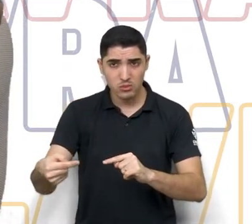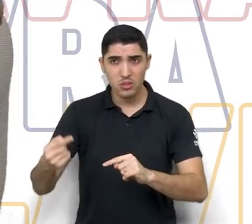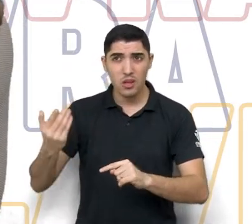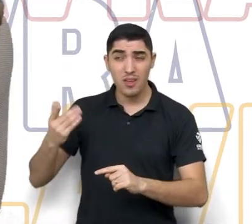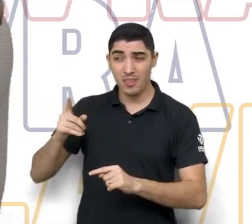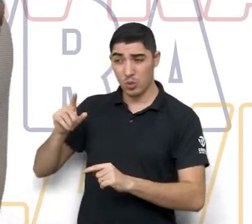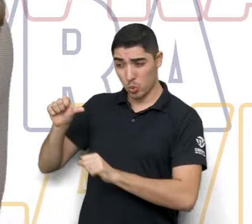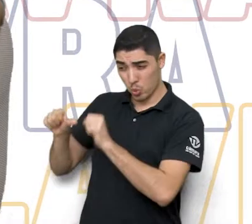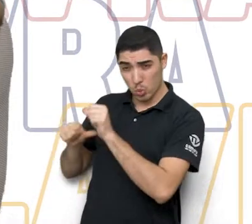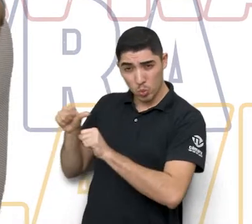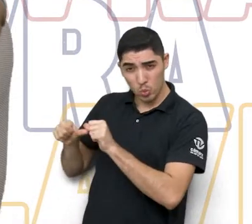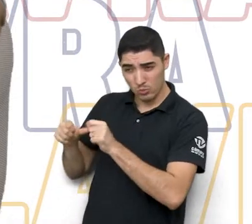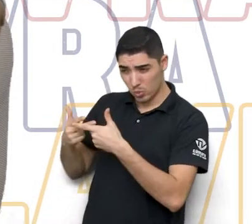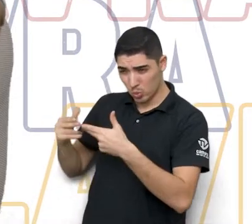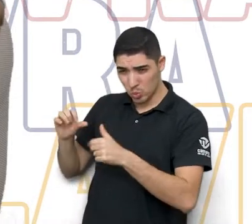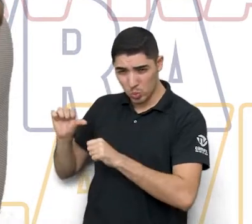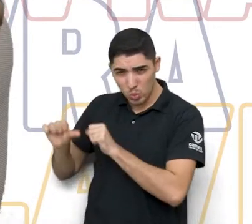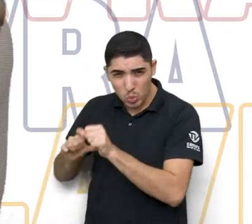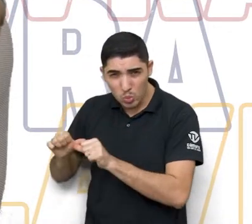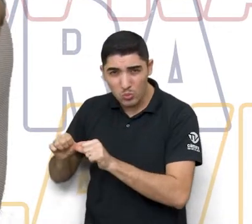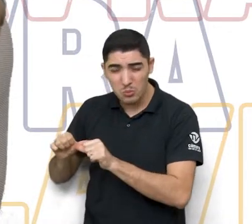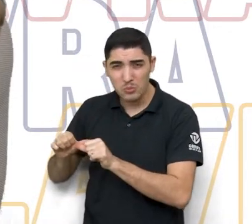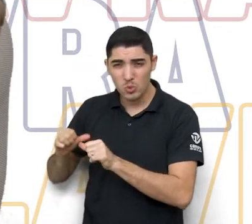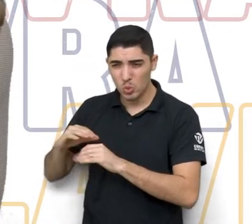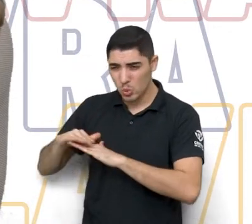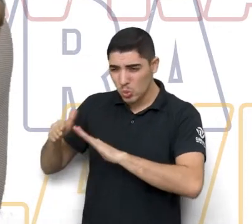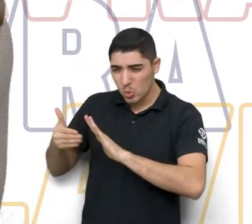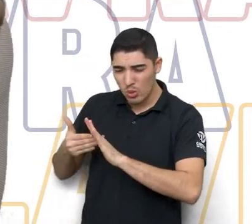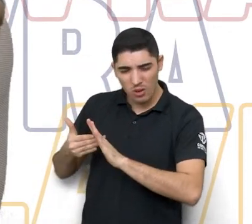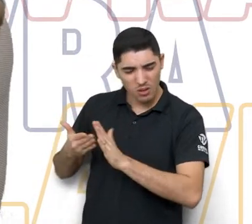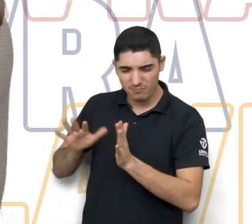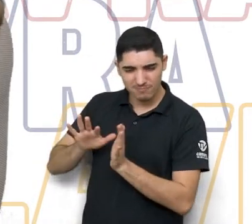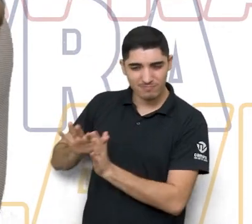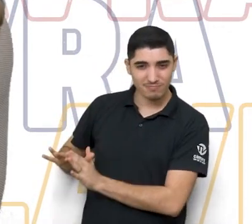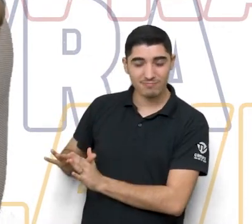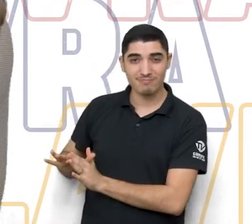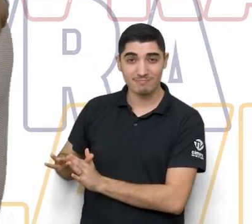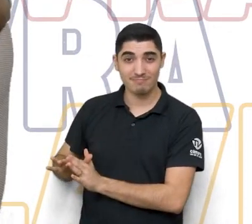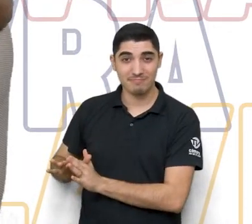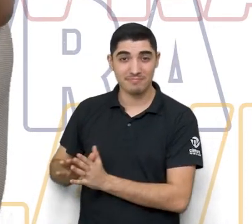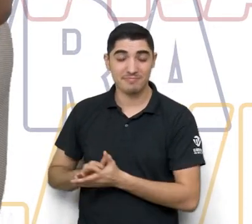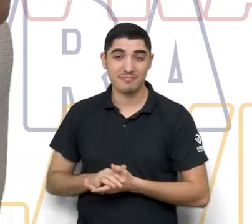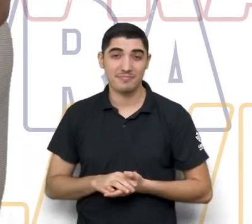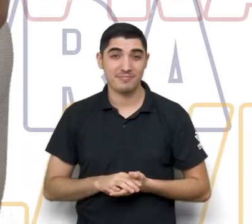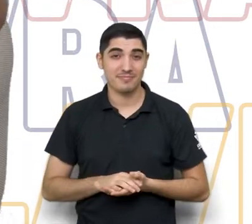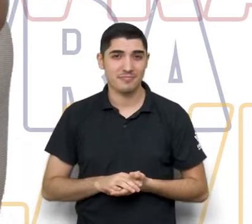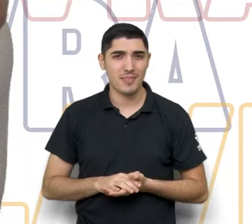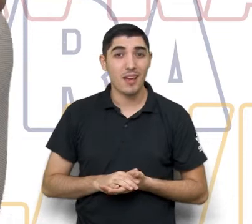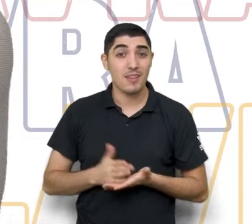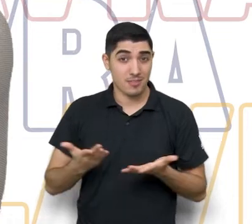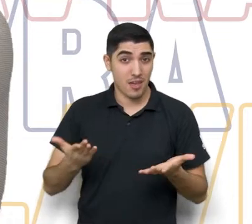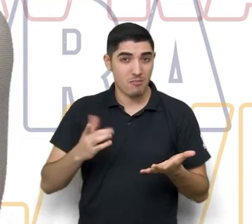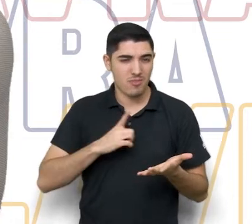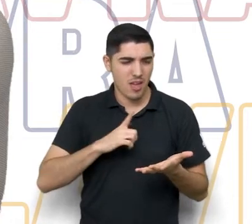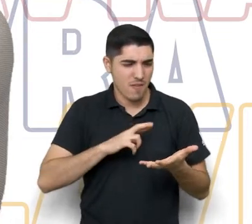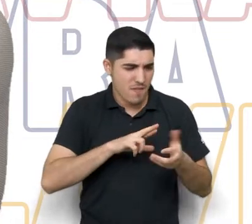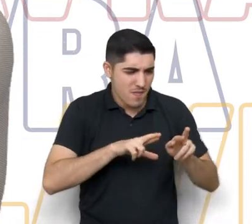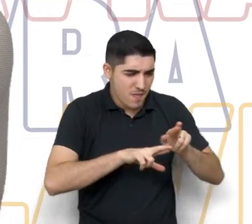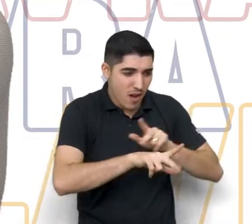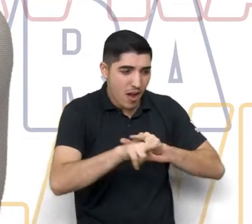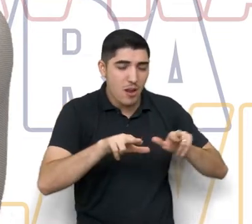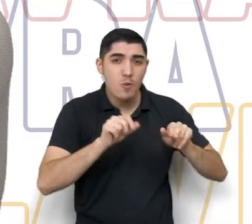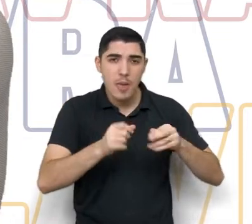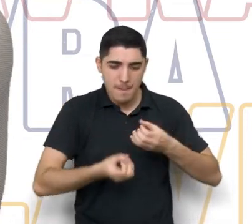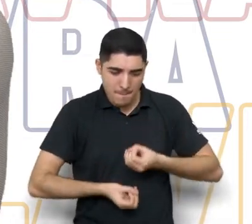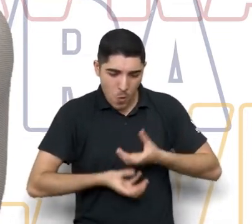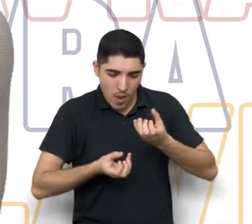tudo mudo. Né? E afora isso, né, a visualidade do